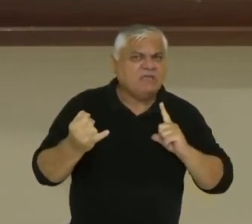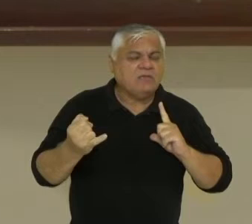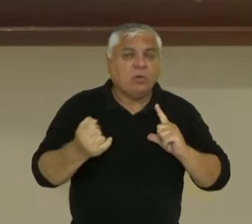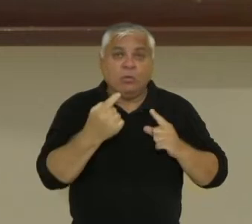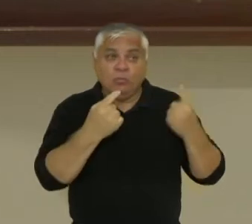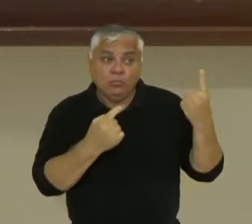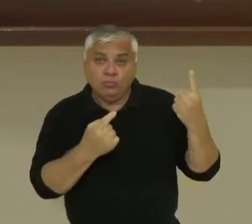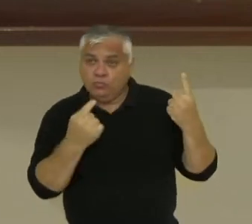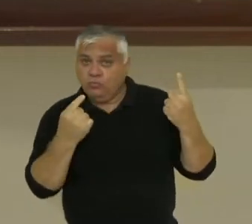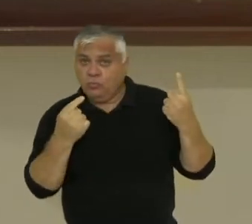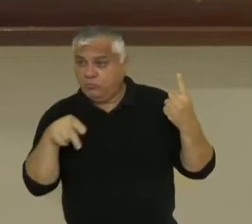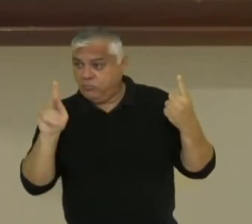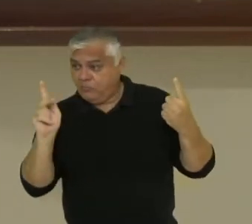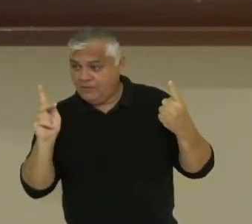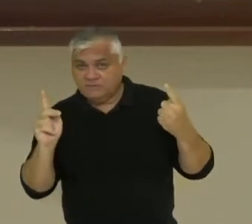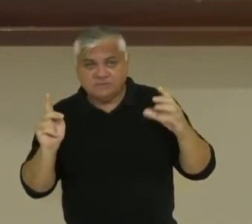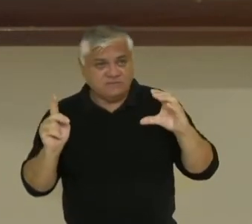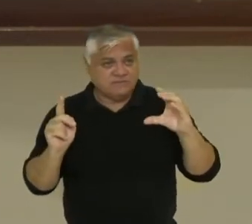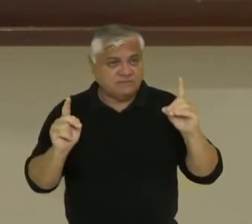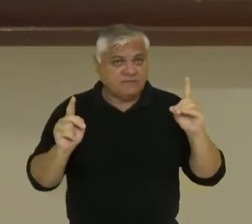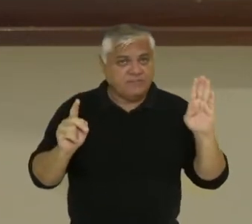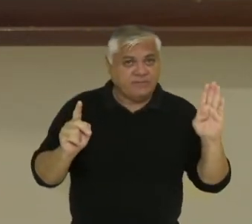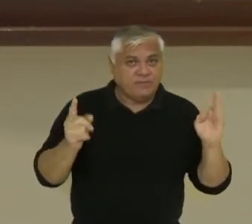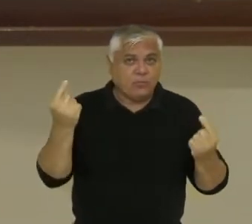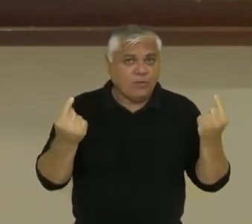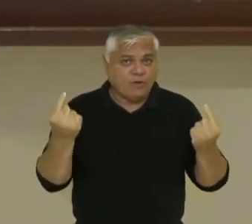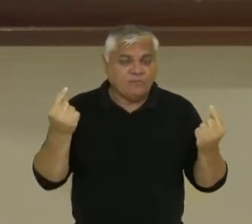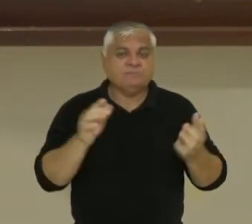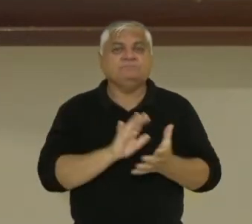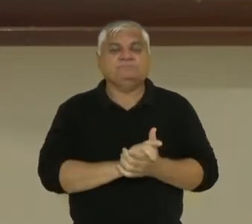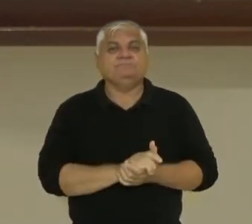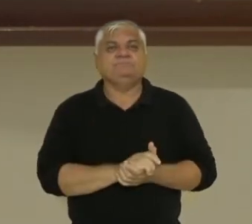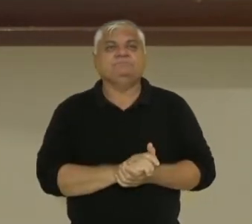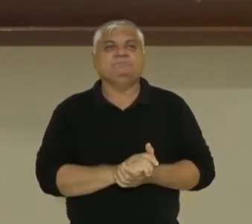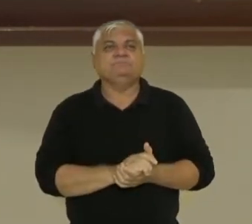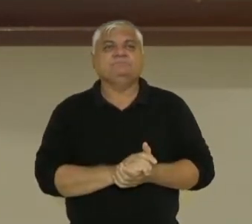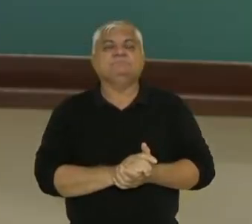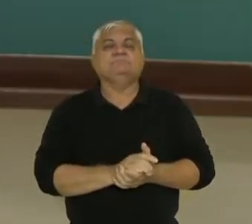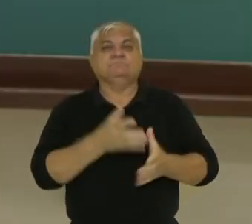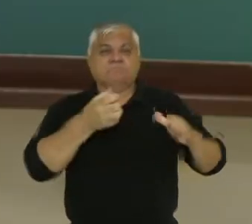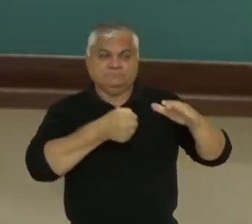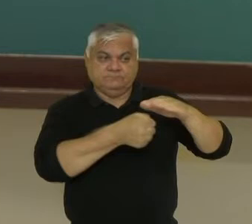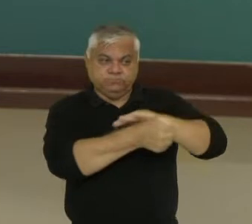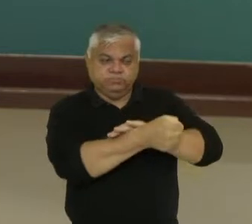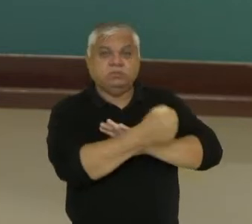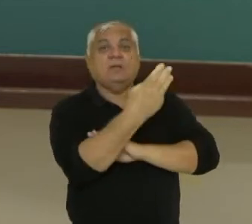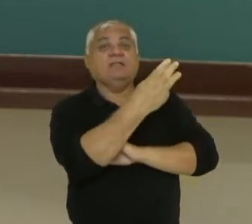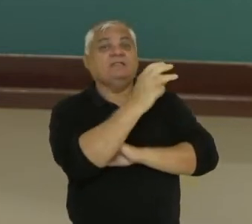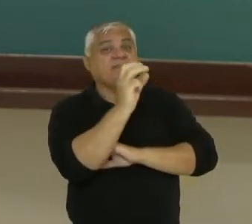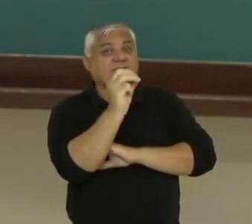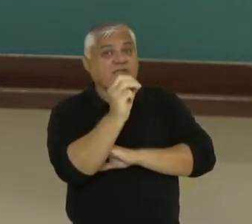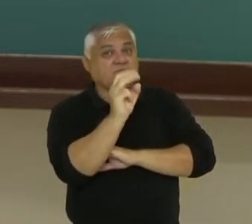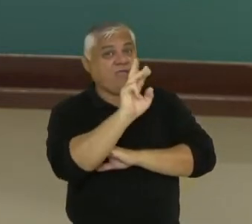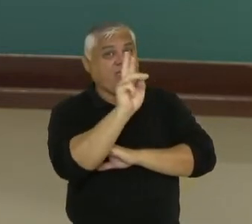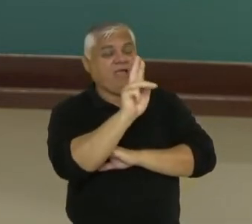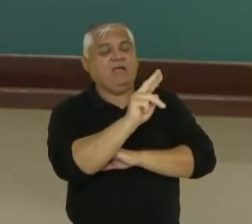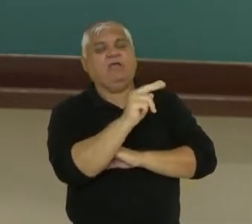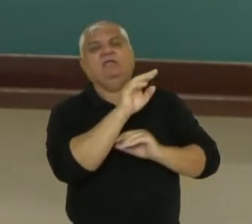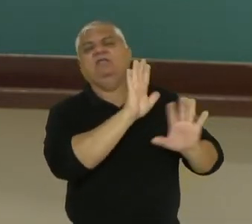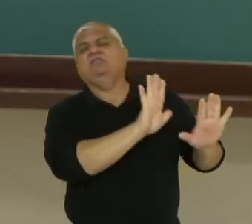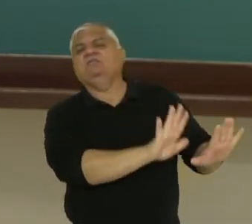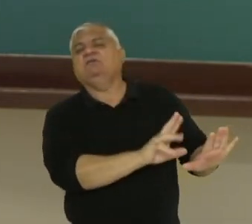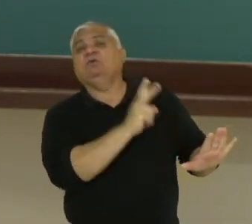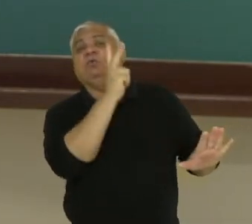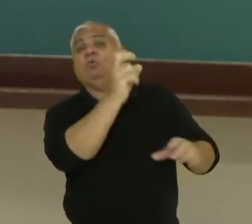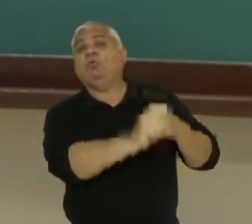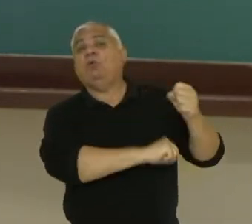rendimento em relação ao outro. Então, vamos lá. Então, nós temos que nós vamos investir R$300 em 2 anos, 110%